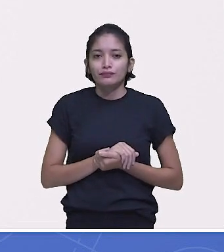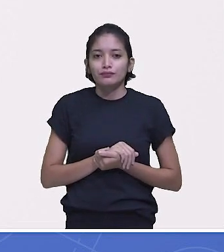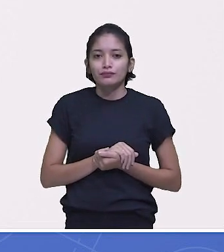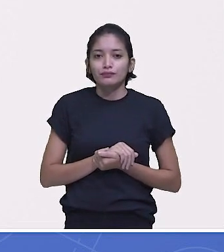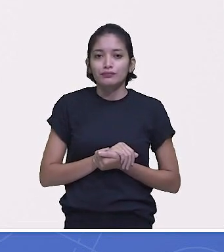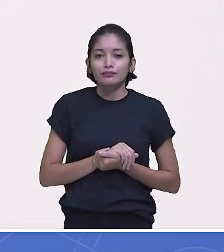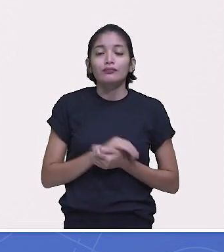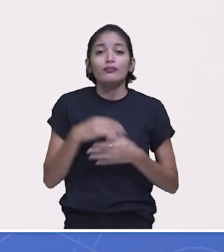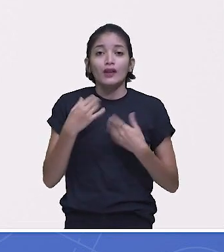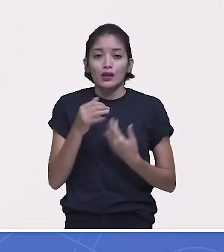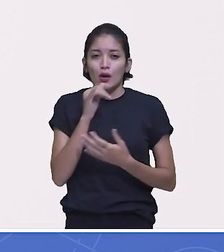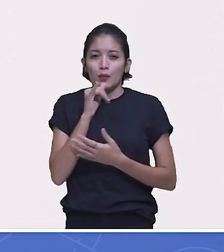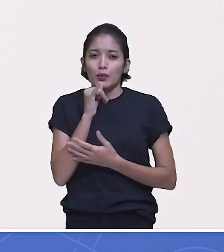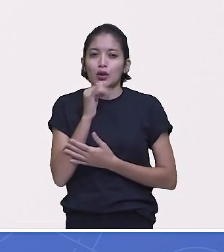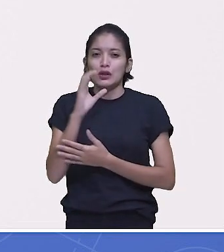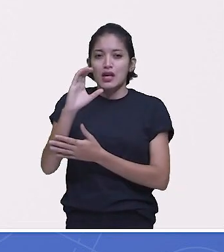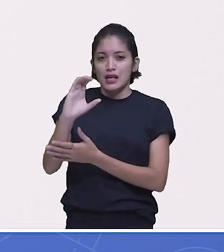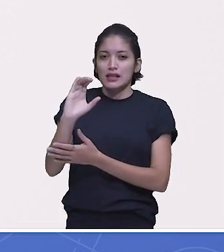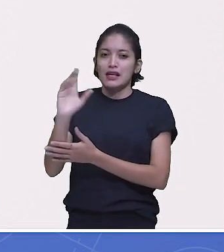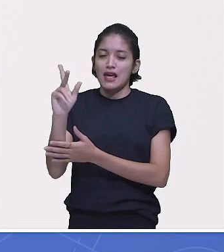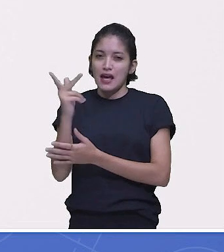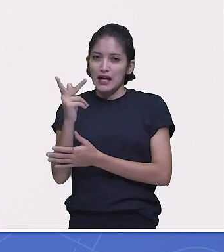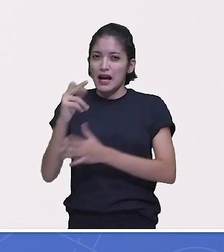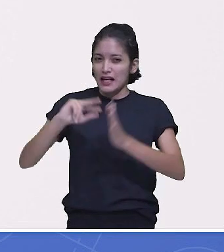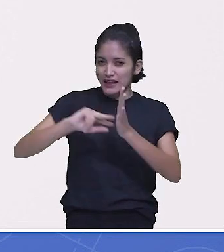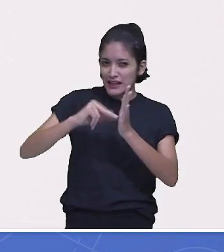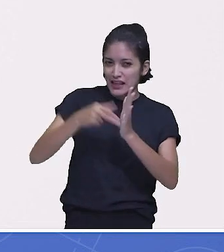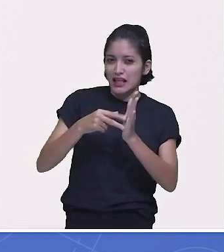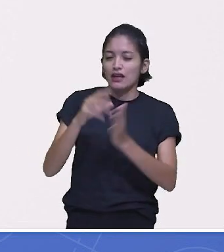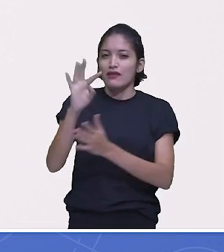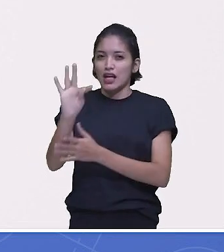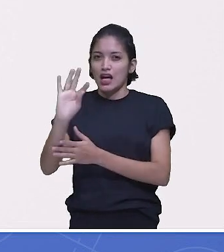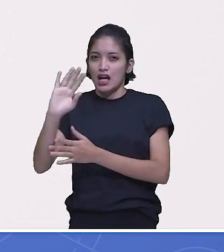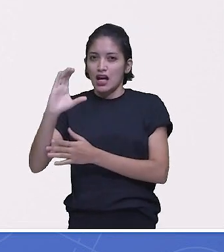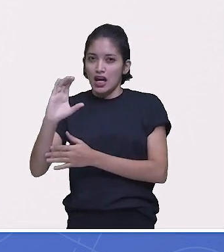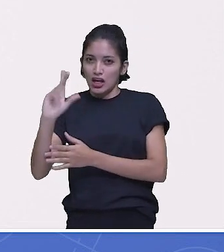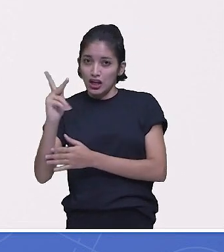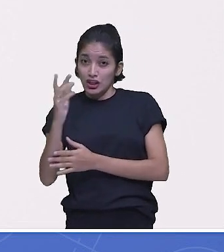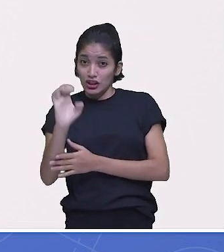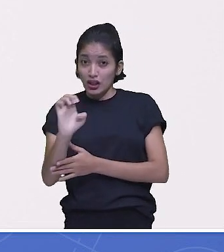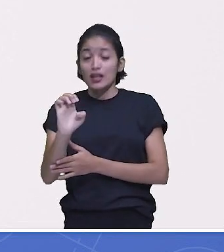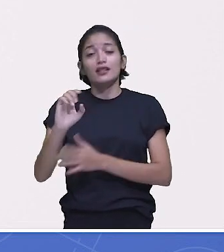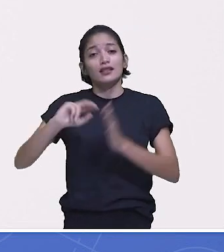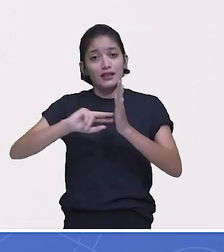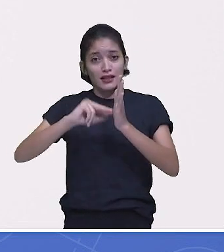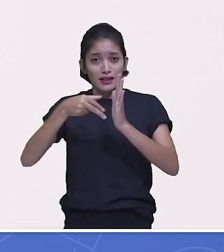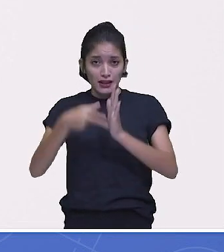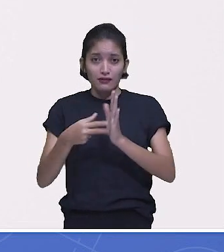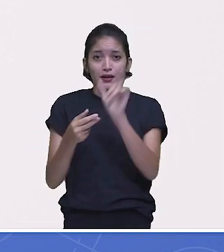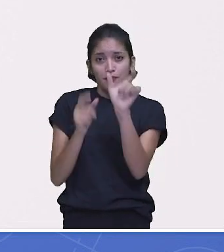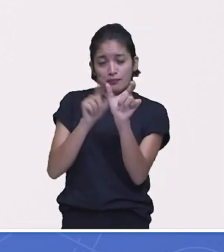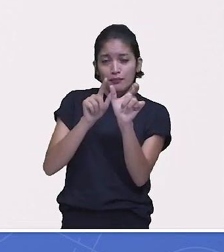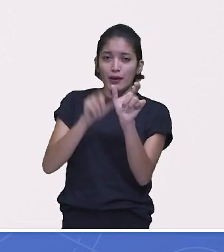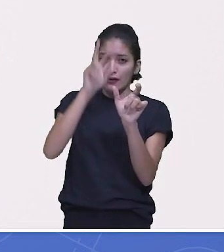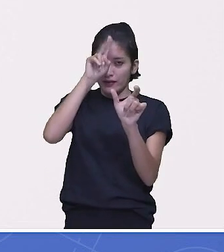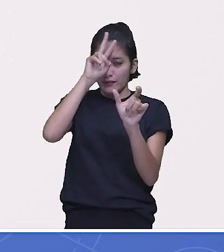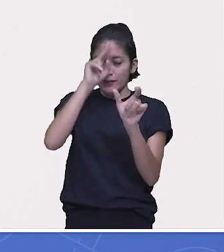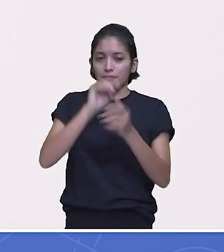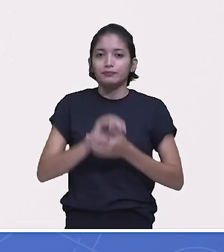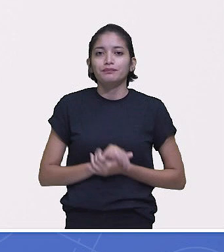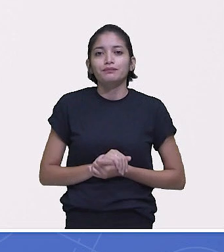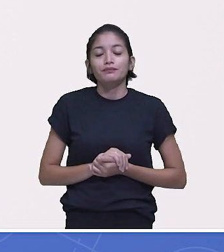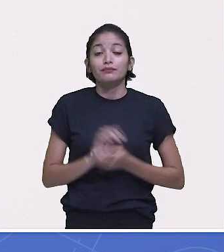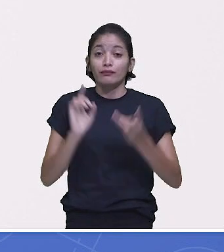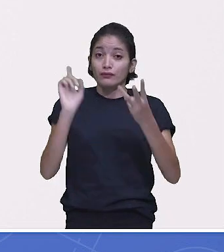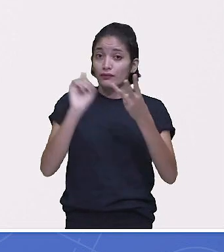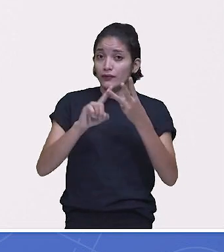do CH é che? Ok? Aí tem a palavra barata em língua espanhola. A afirmativa 3, ela